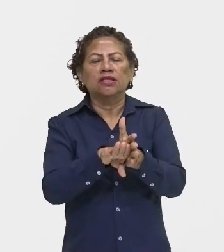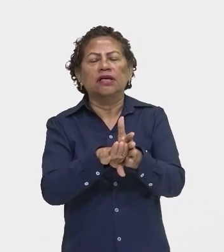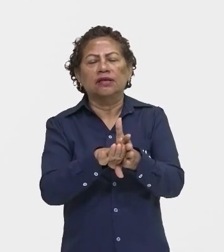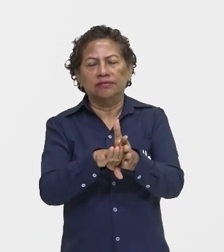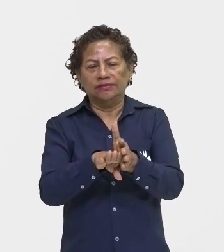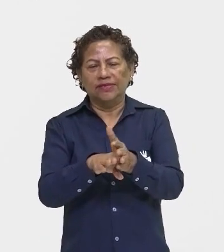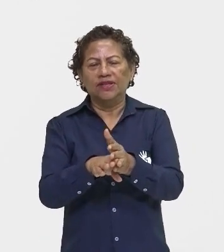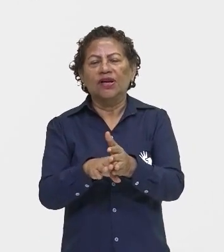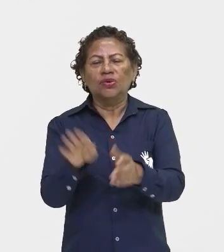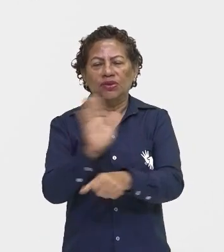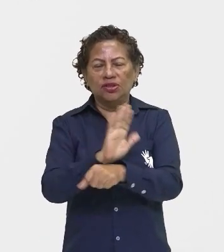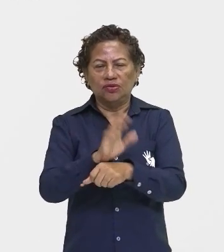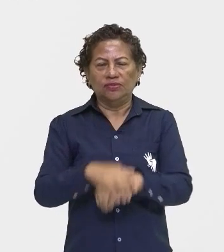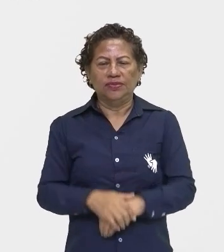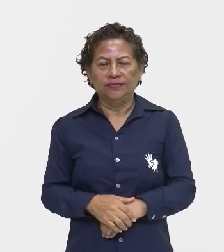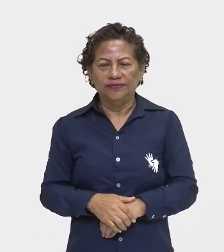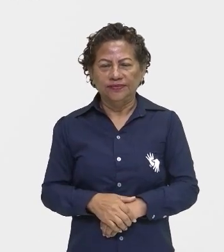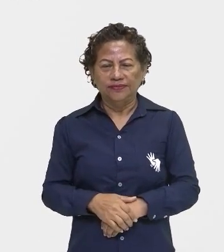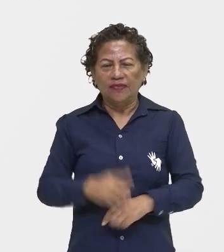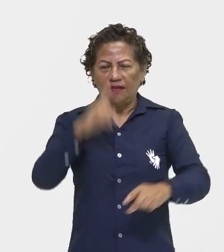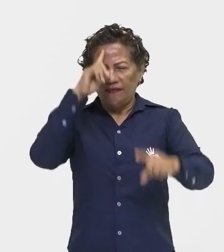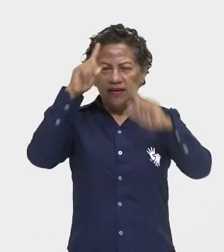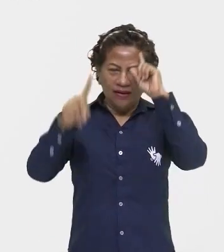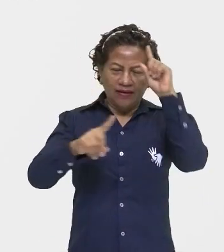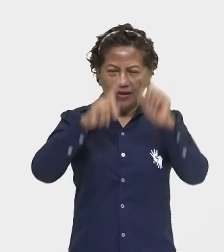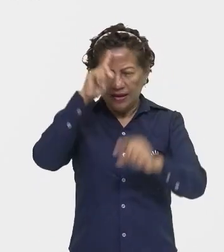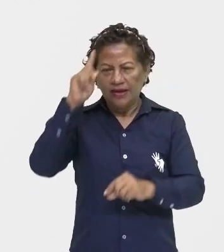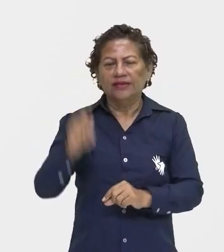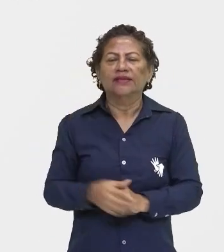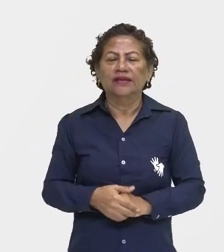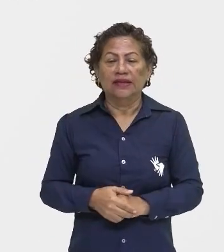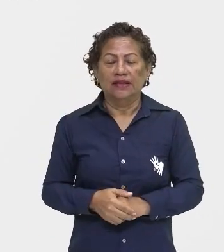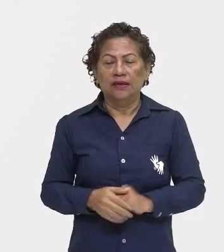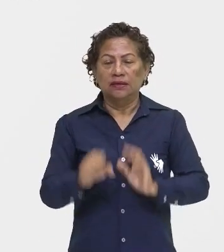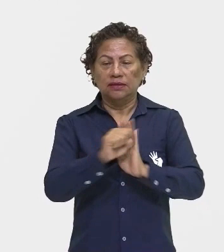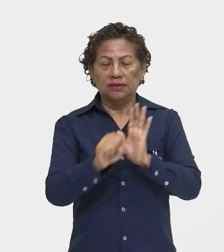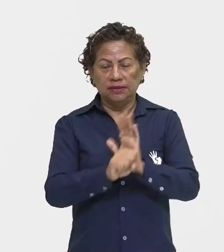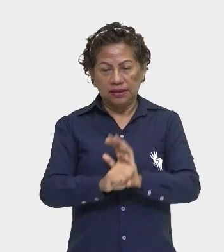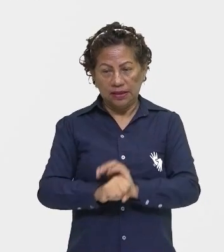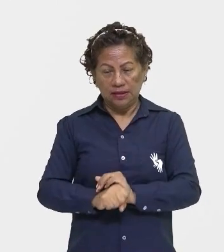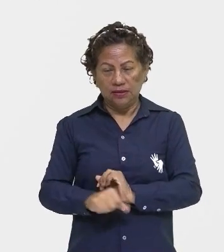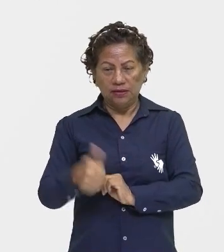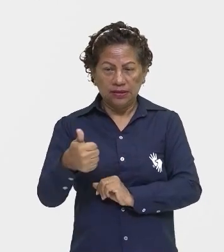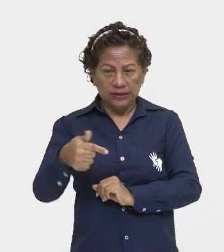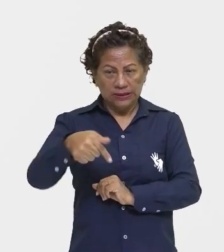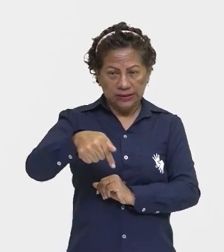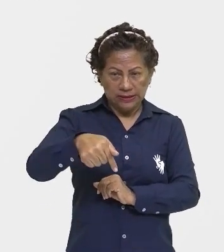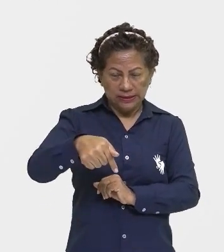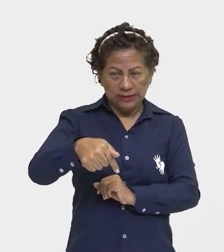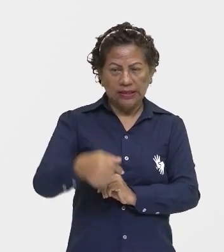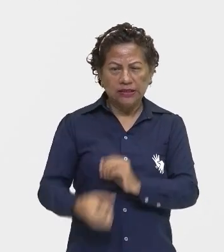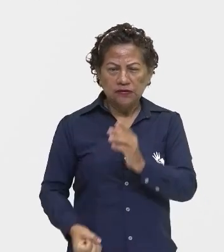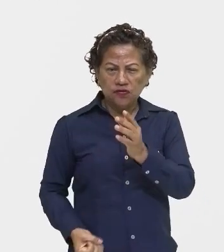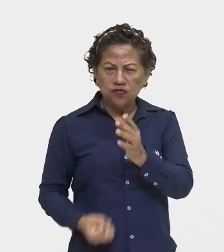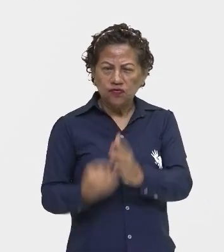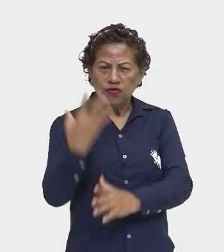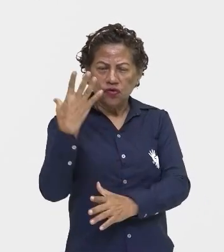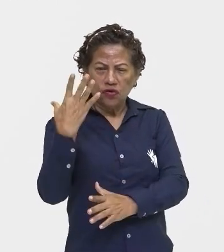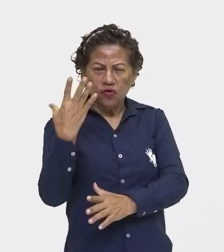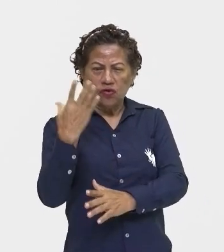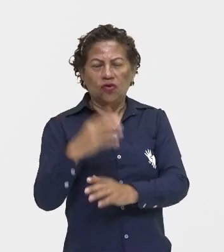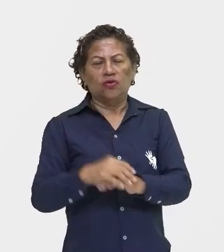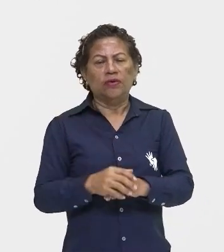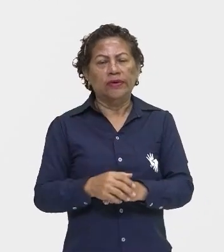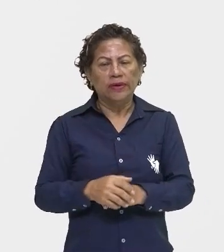Inventada no século XVII, tratava-se de uma câmera escura que projetava, através de lentes e